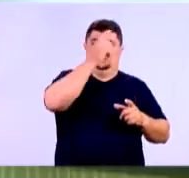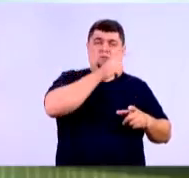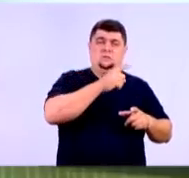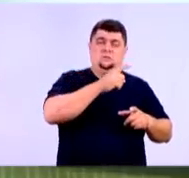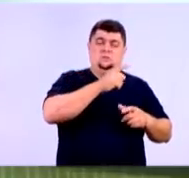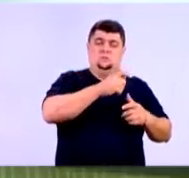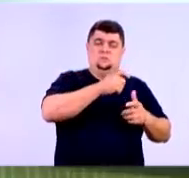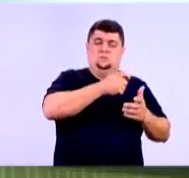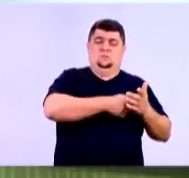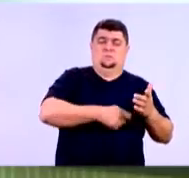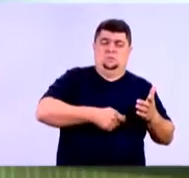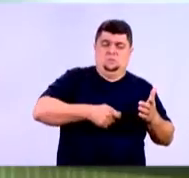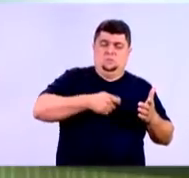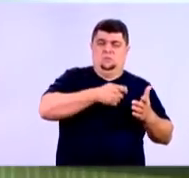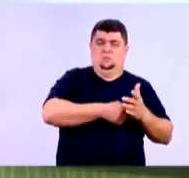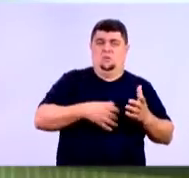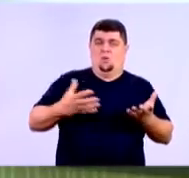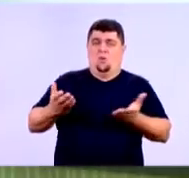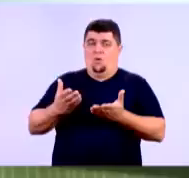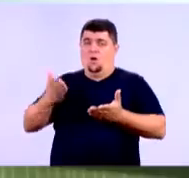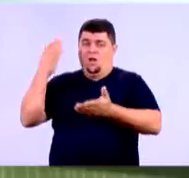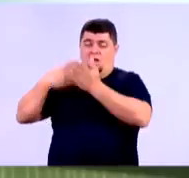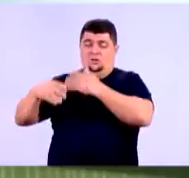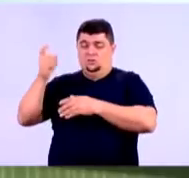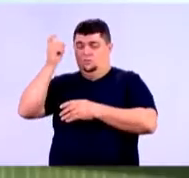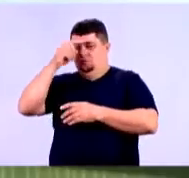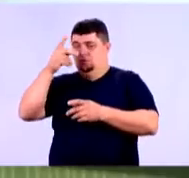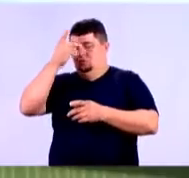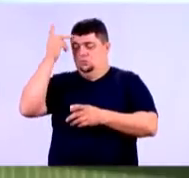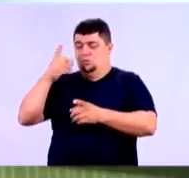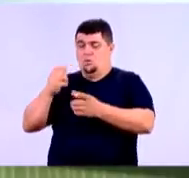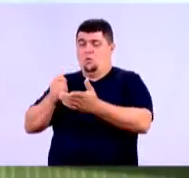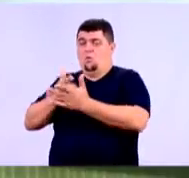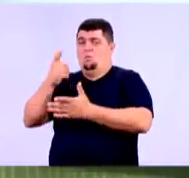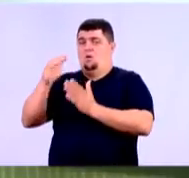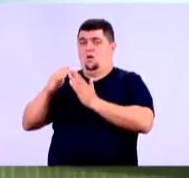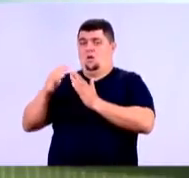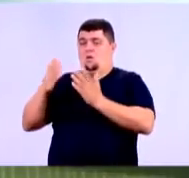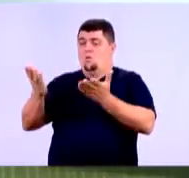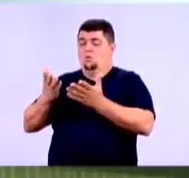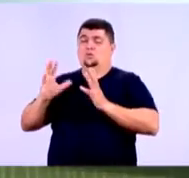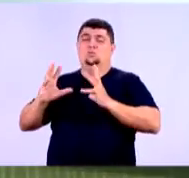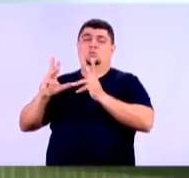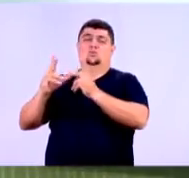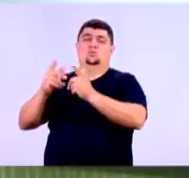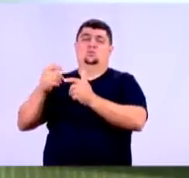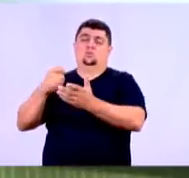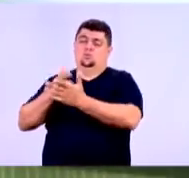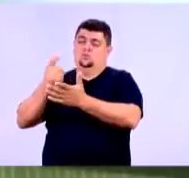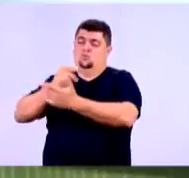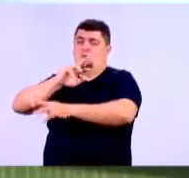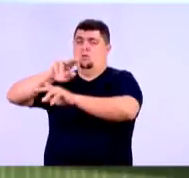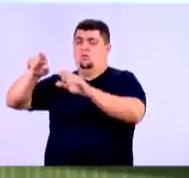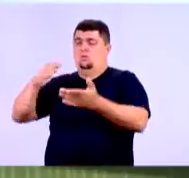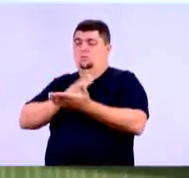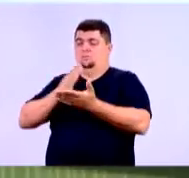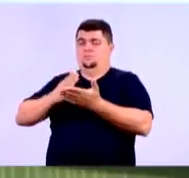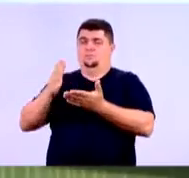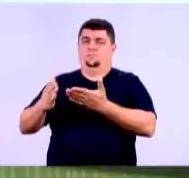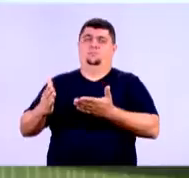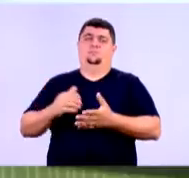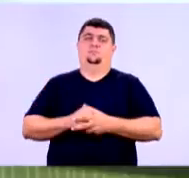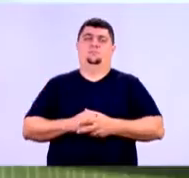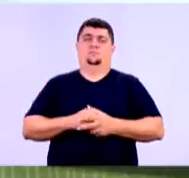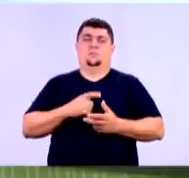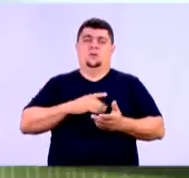antigamente era bem raro ter uma pessoa comprando a casa própria com financiamento. Hoje em dia, muita gente está comprando casa com financiamento, né? Além disso,